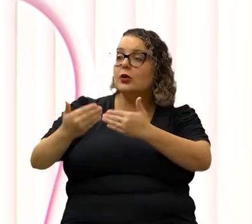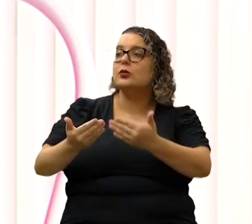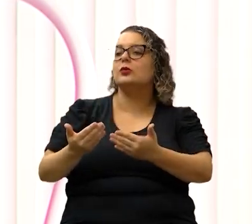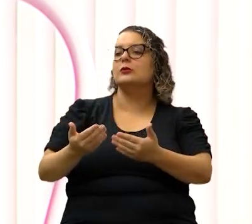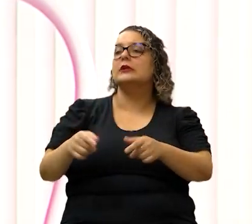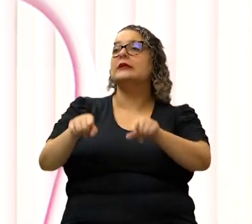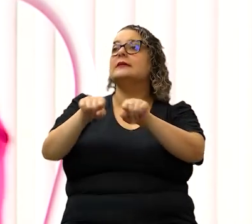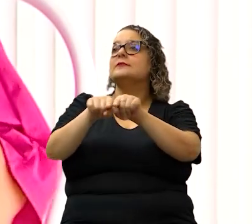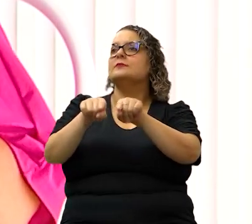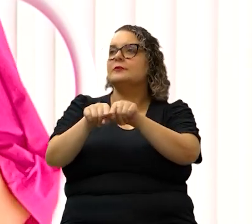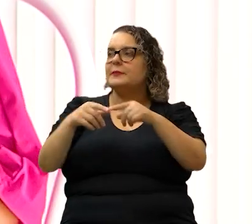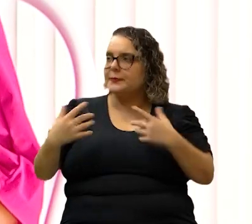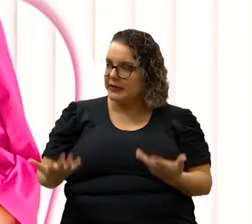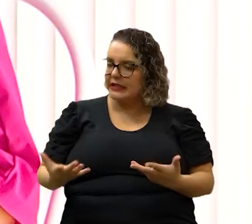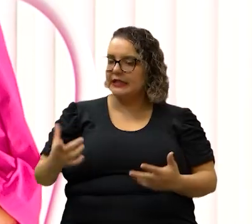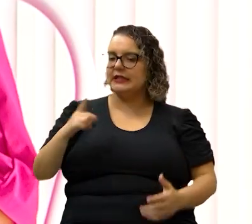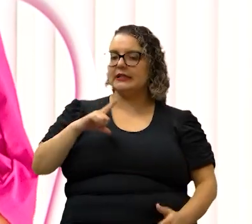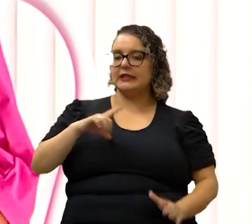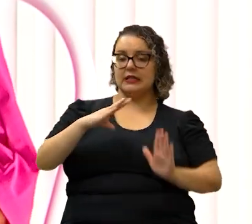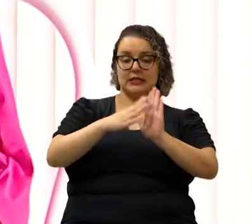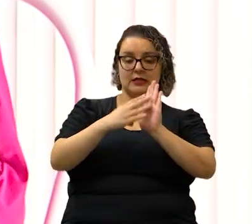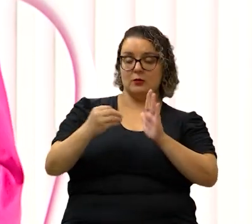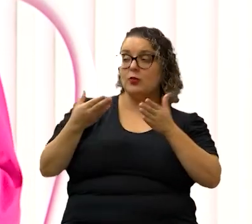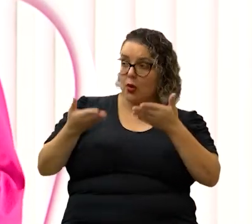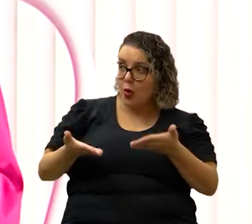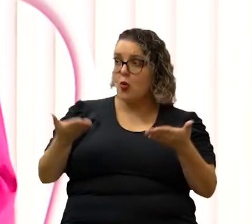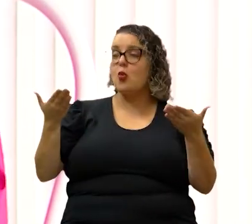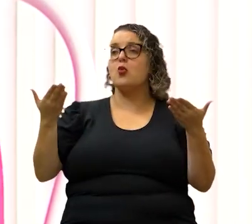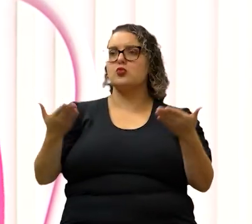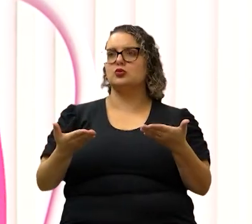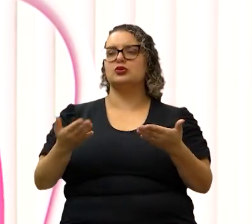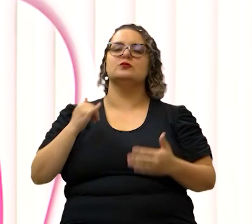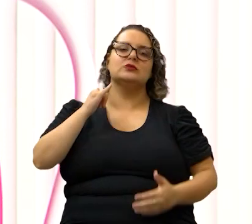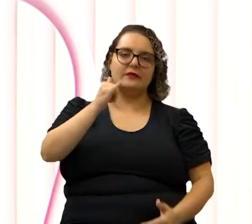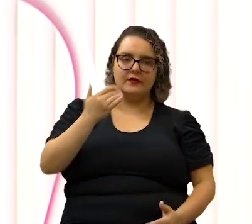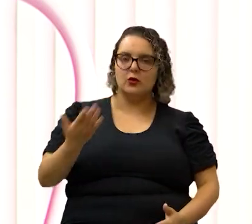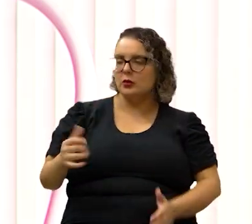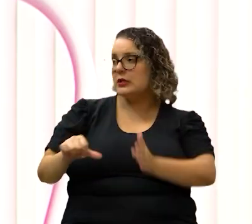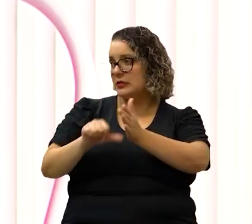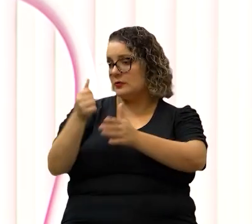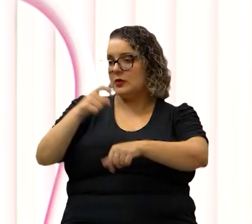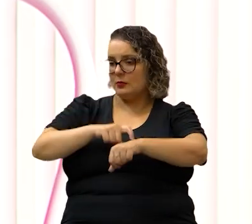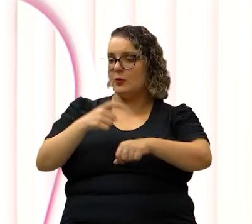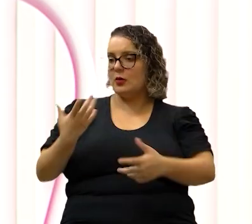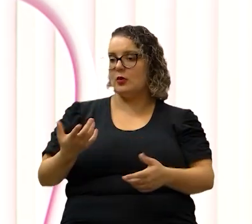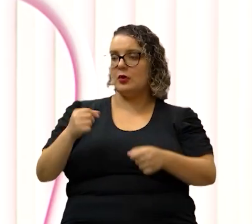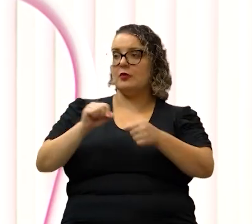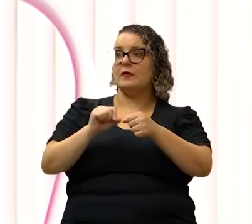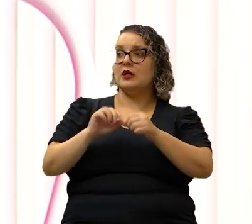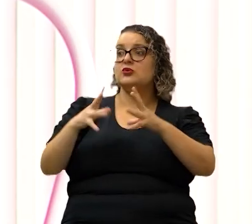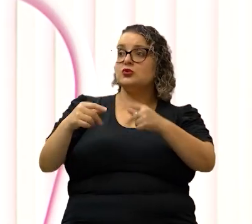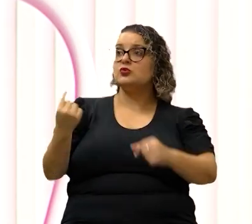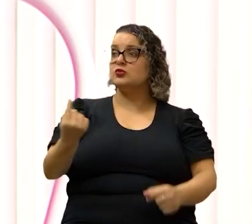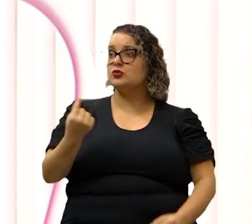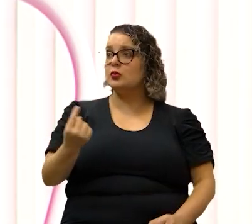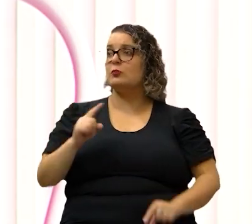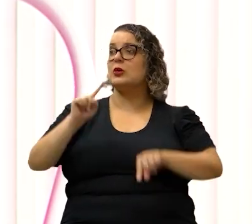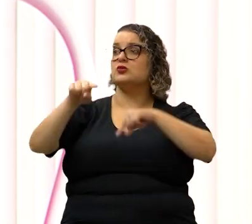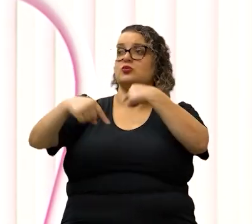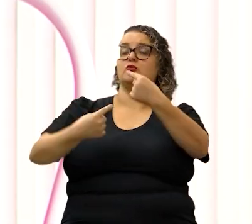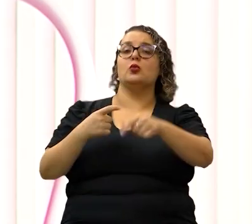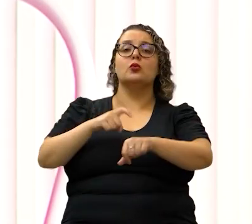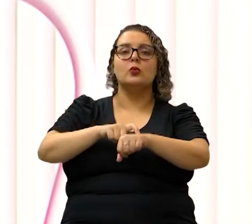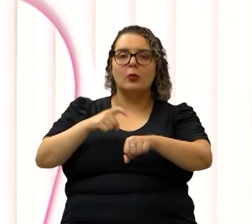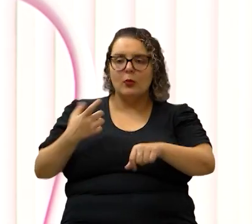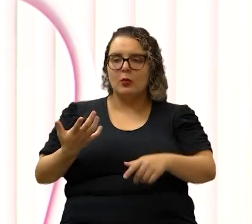partir disso, a gente inclusive tem esse modelo aqui. Hoje, você falou que nessa primeira fase você fez tudo sozinho, mas a gente já está